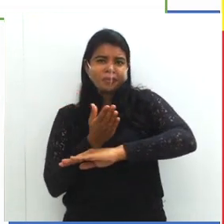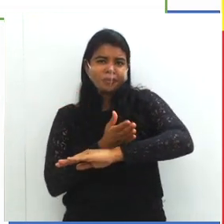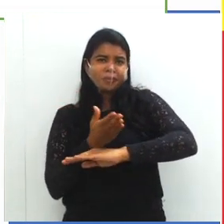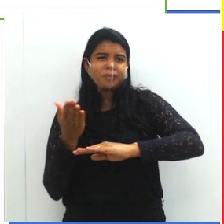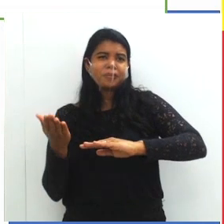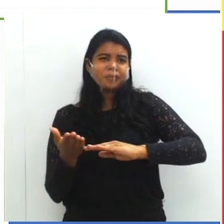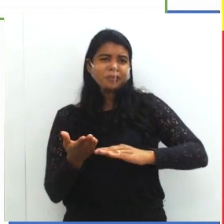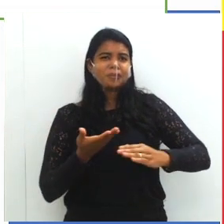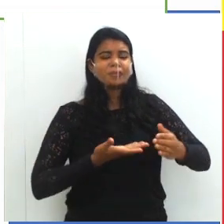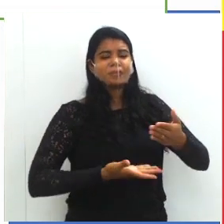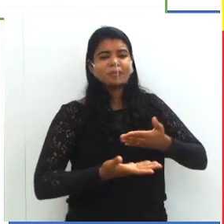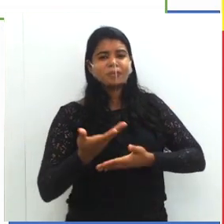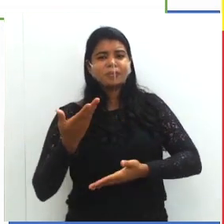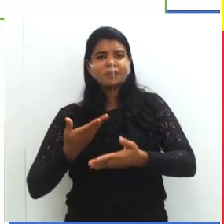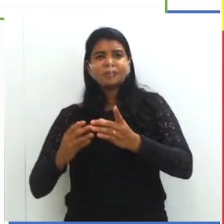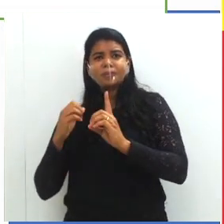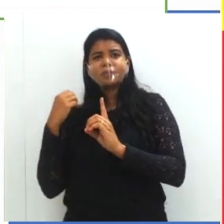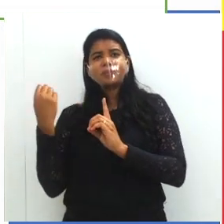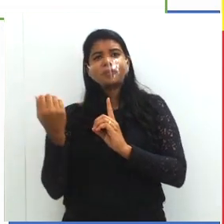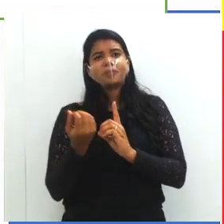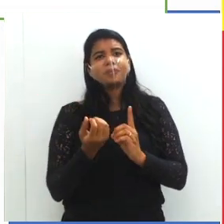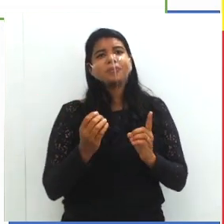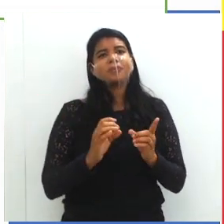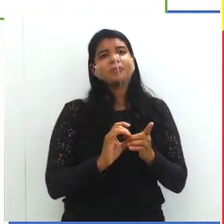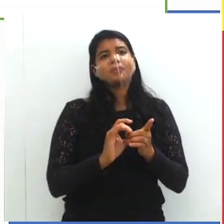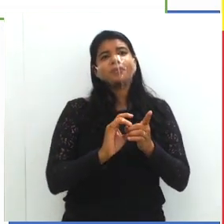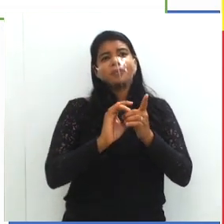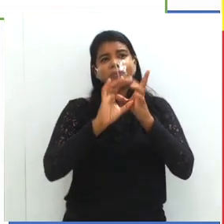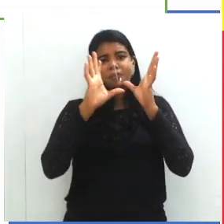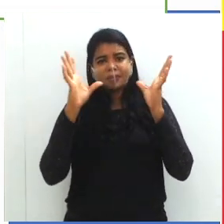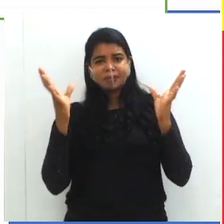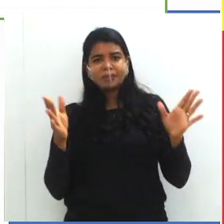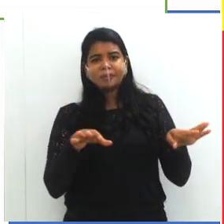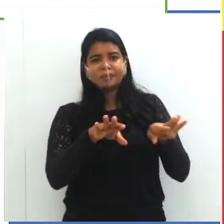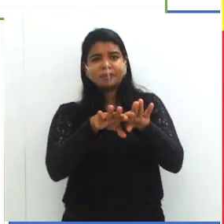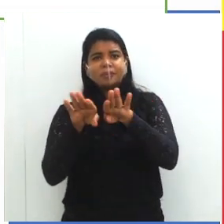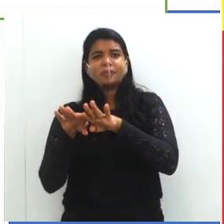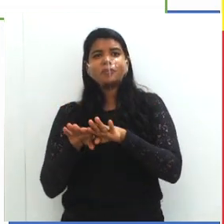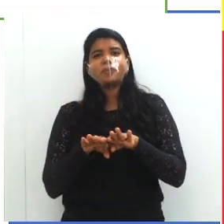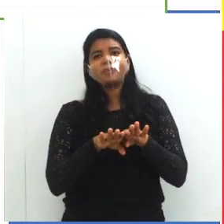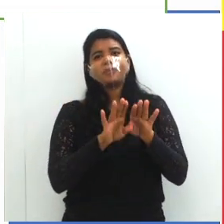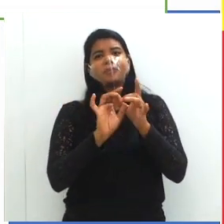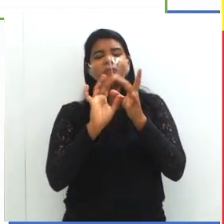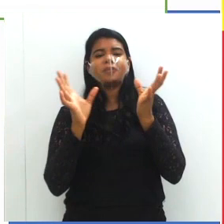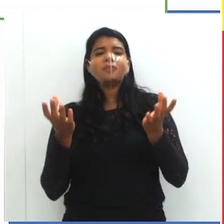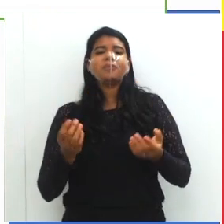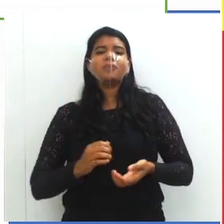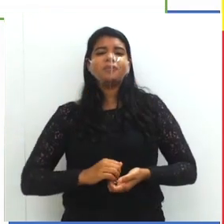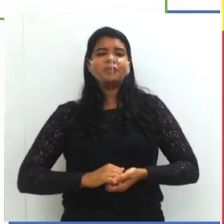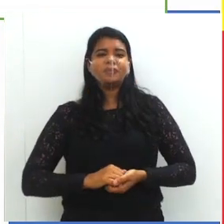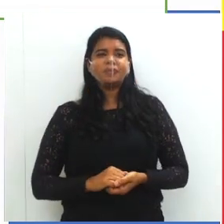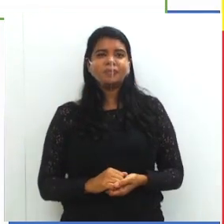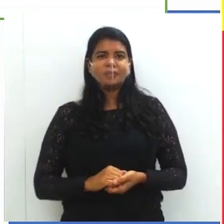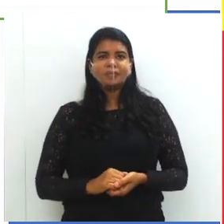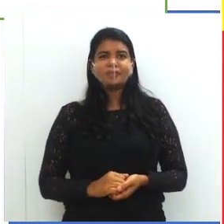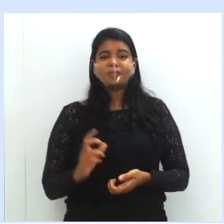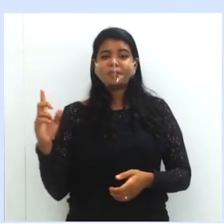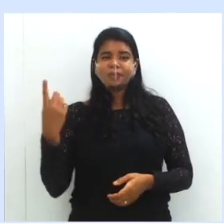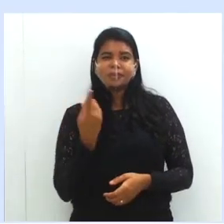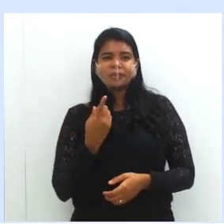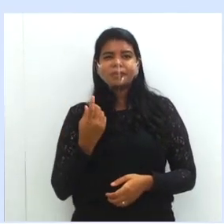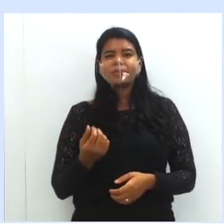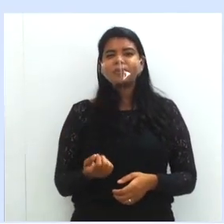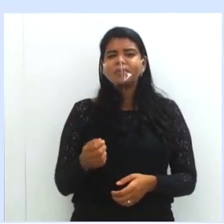da solidariedade, da singularidade, da coletividade, da igualdade e da liberdade. Se